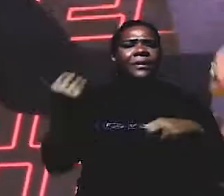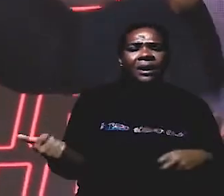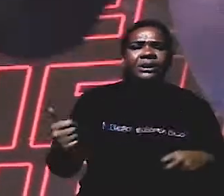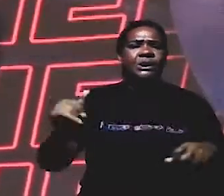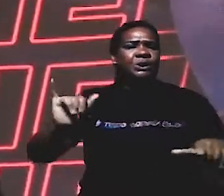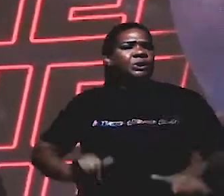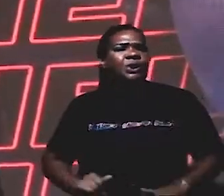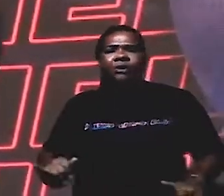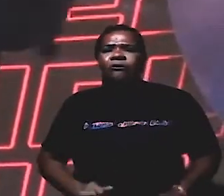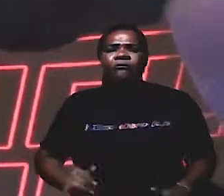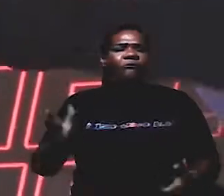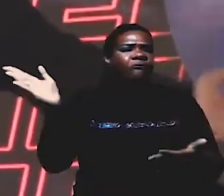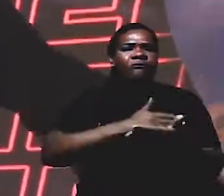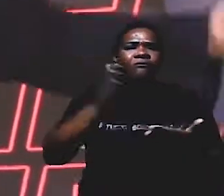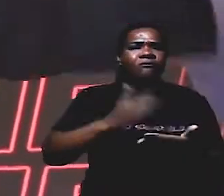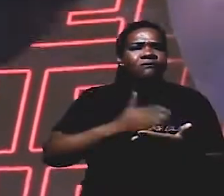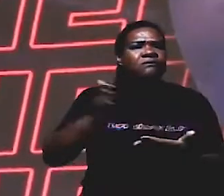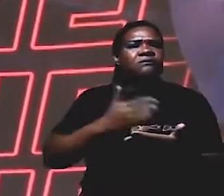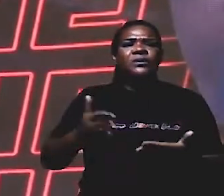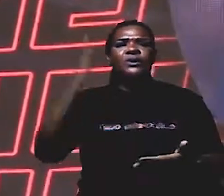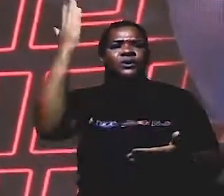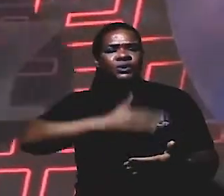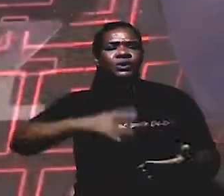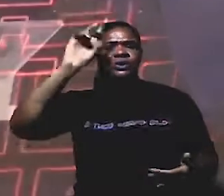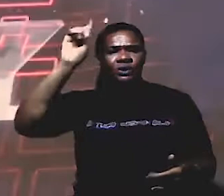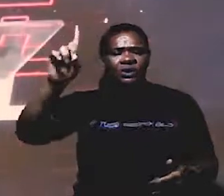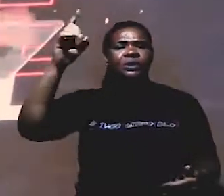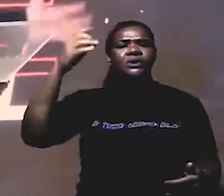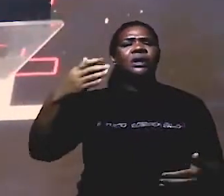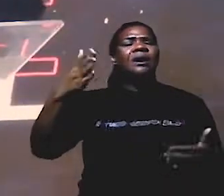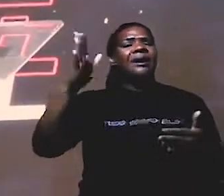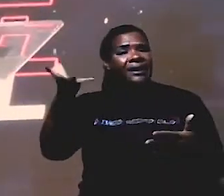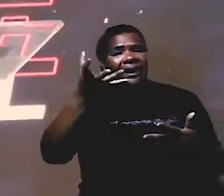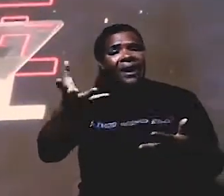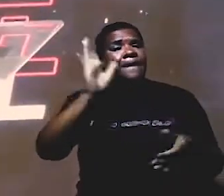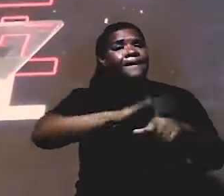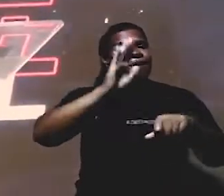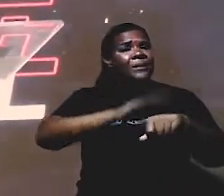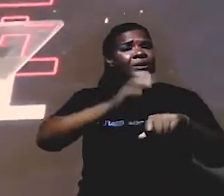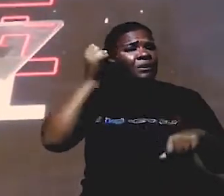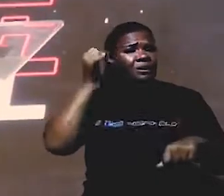aumenta a devoção, aumenta o tempo da devocional, aumenta a madrugada.